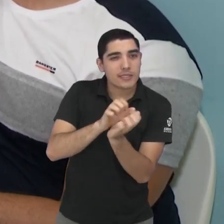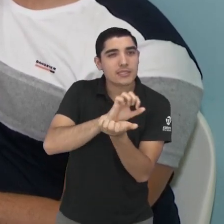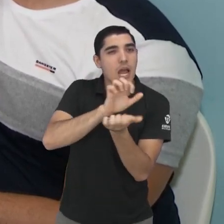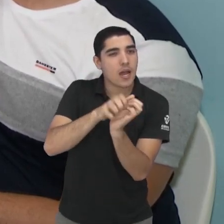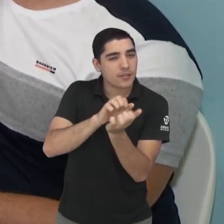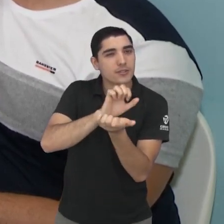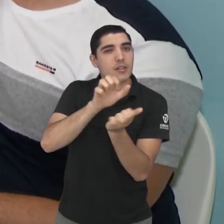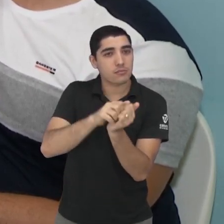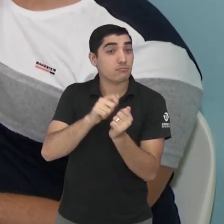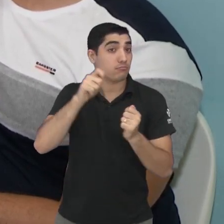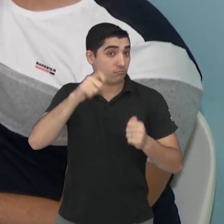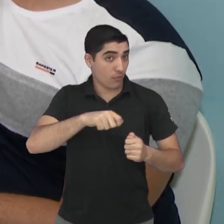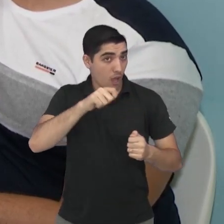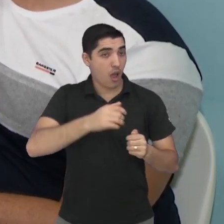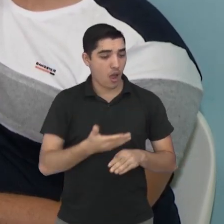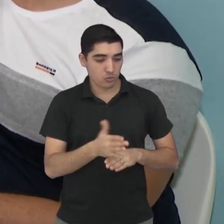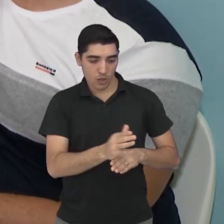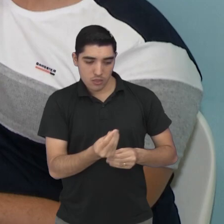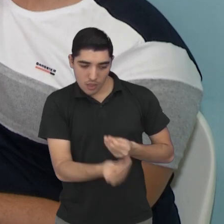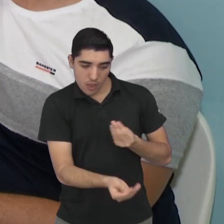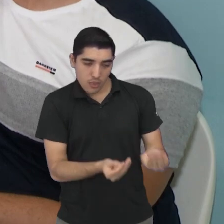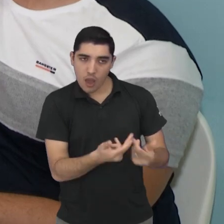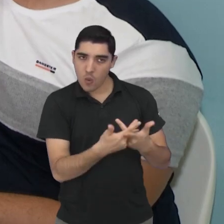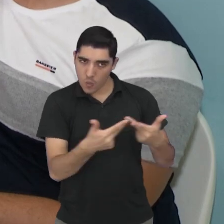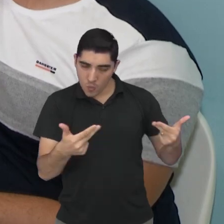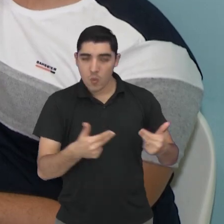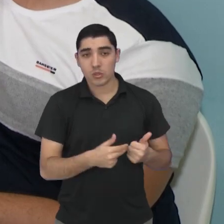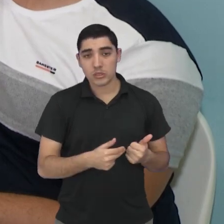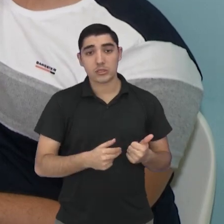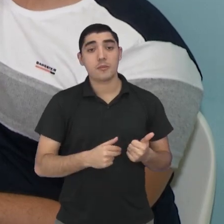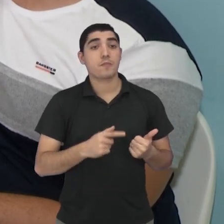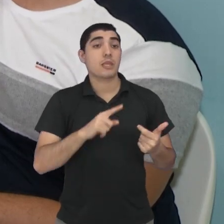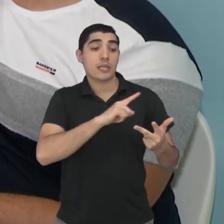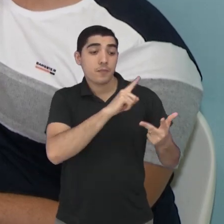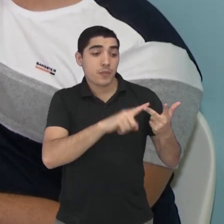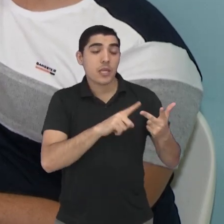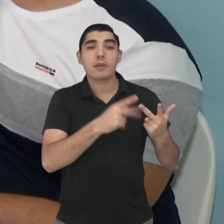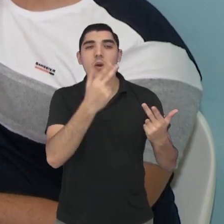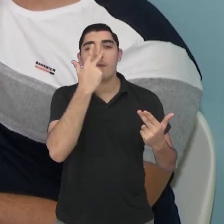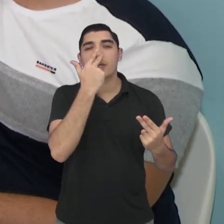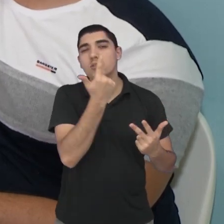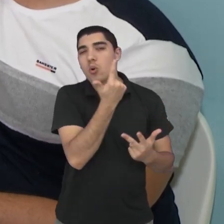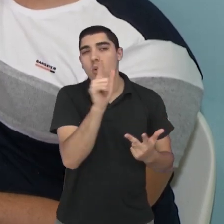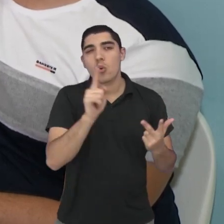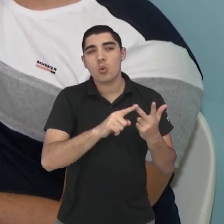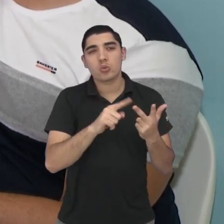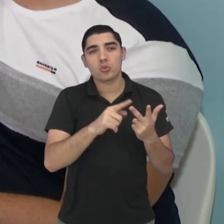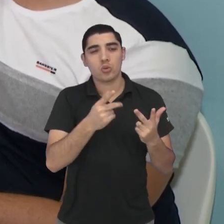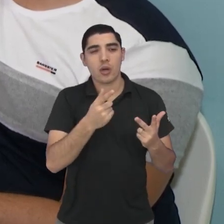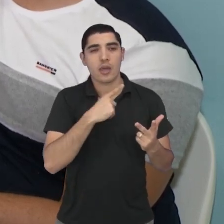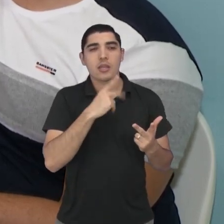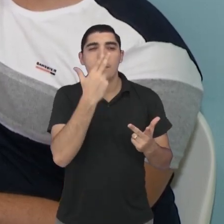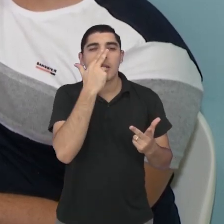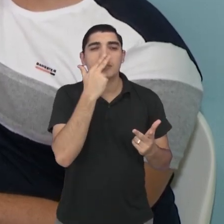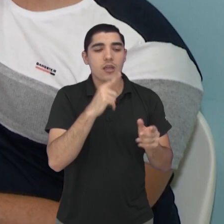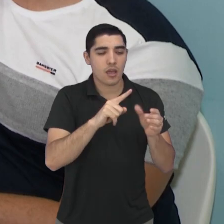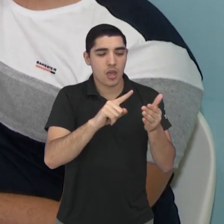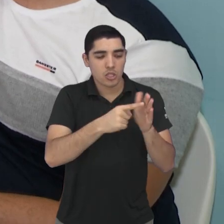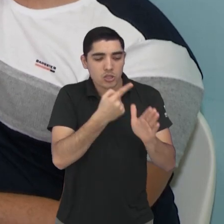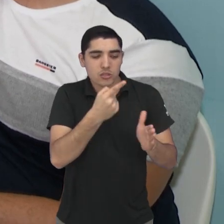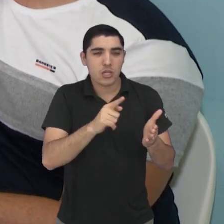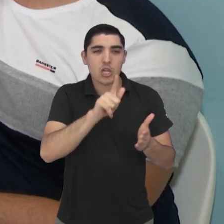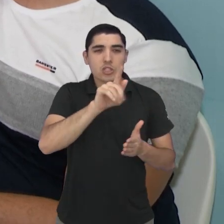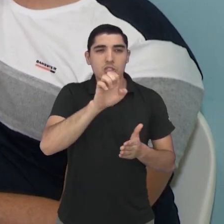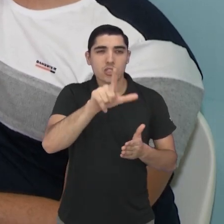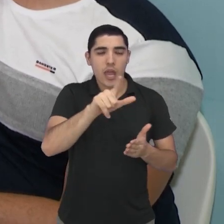placa. Tem uma solução que funcionaria mais ou menos como um enxaguante bucal, géis, cuidado com